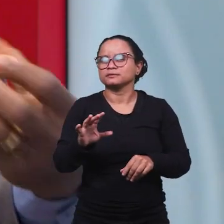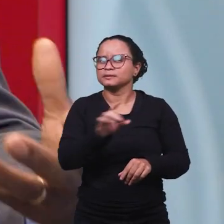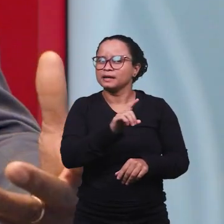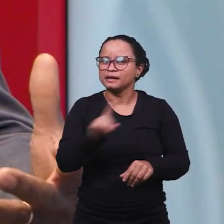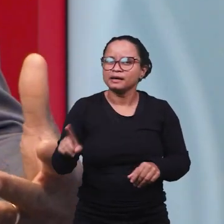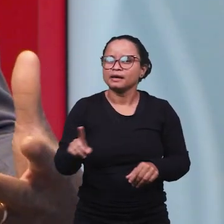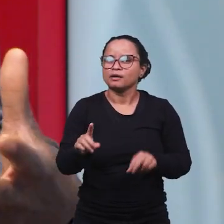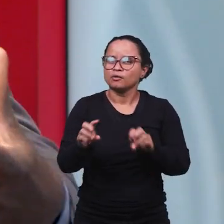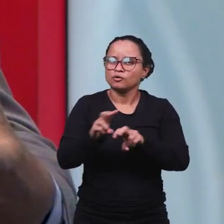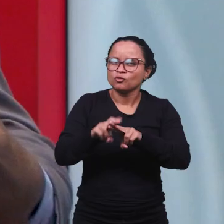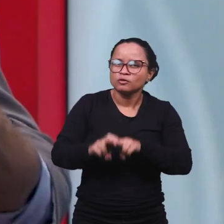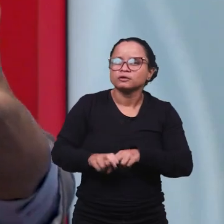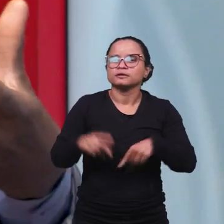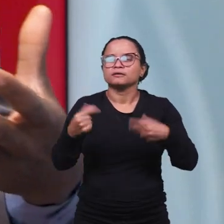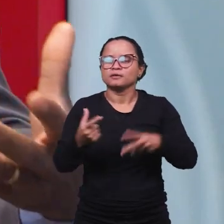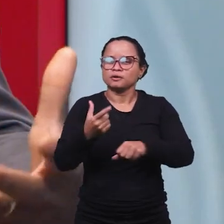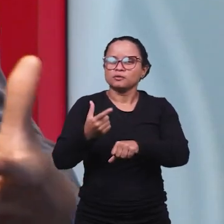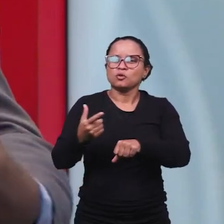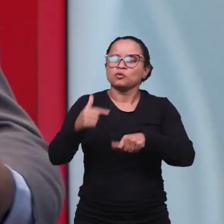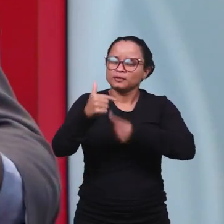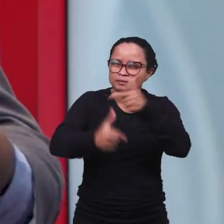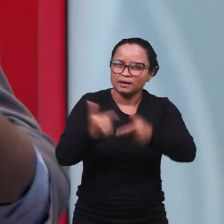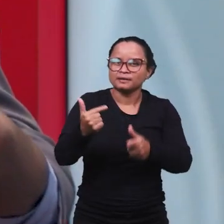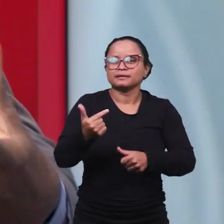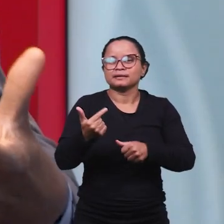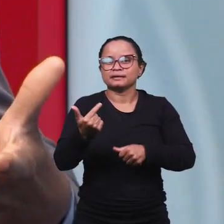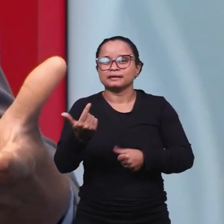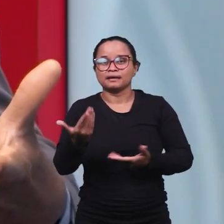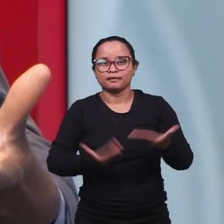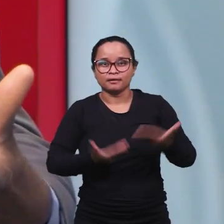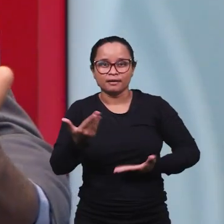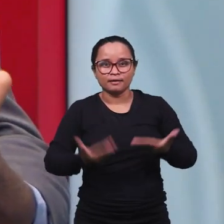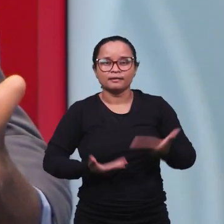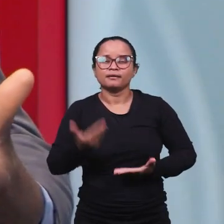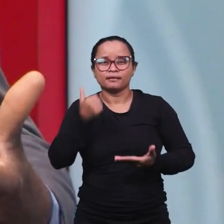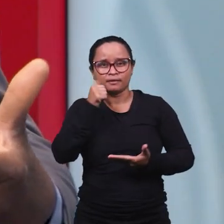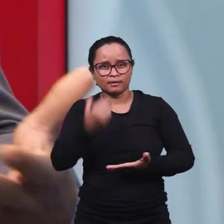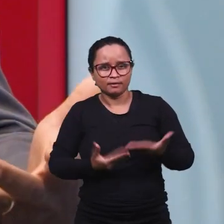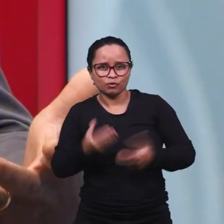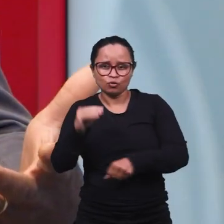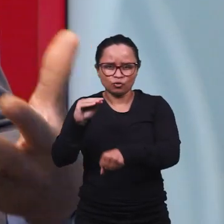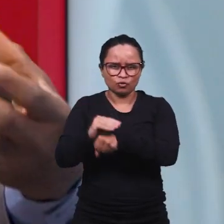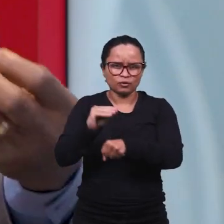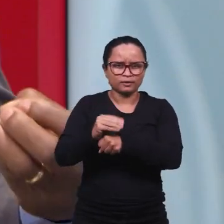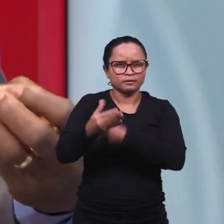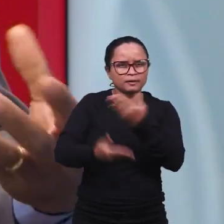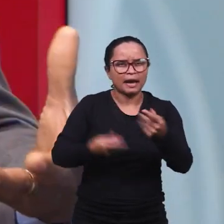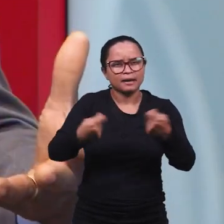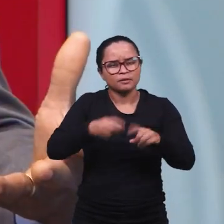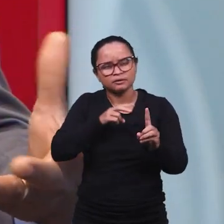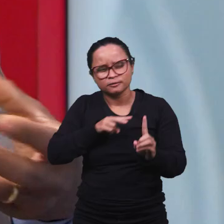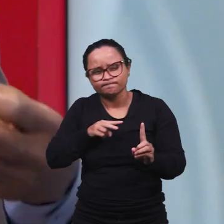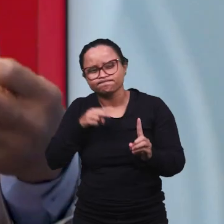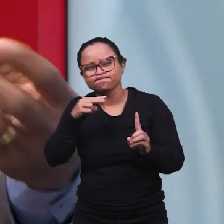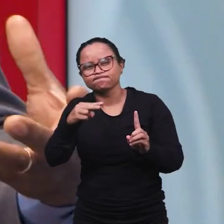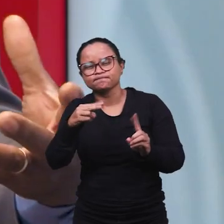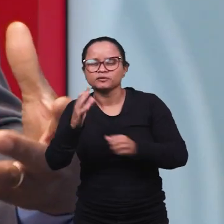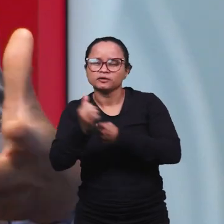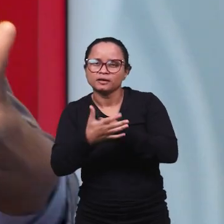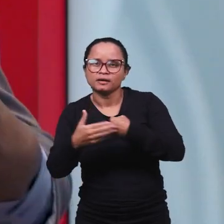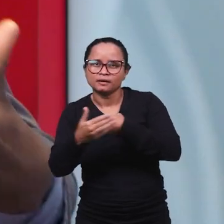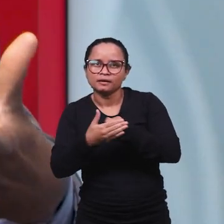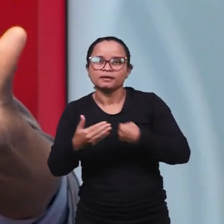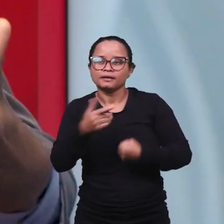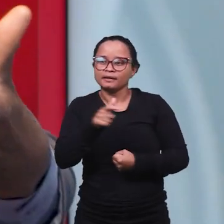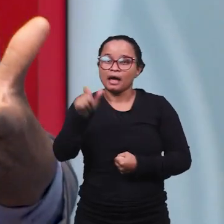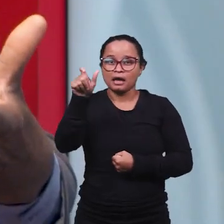cada dia o trabalho das irmãs, cuidando dos nossos irmãos que tanto necessitam de um olhar